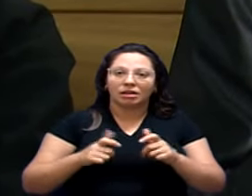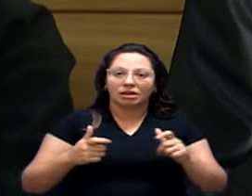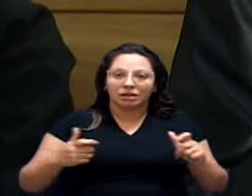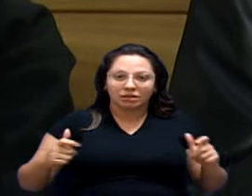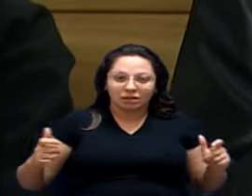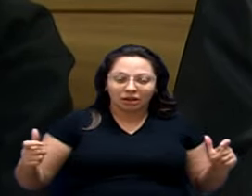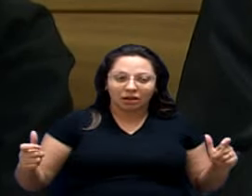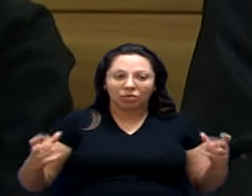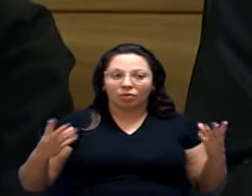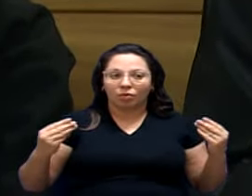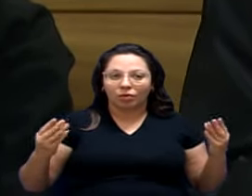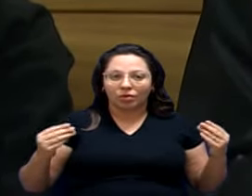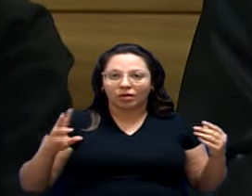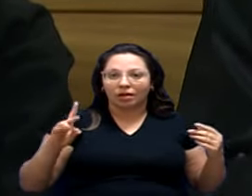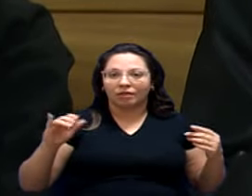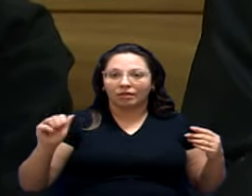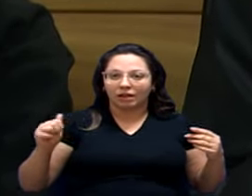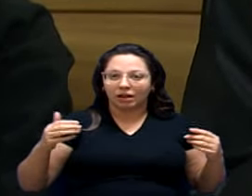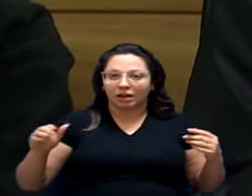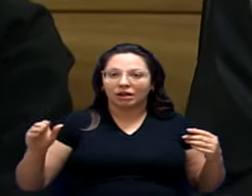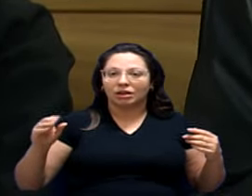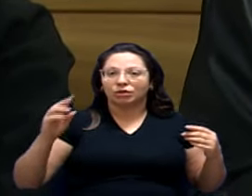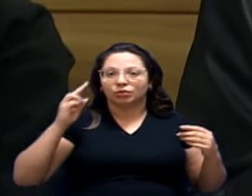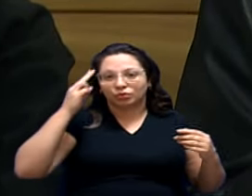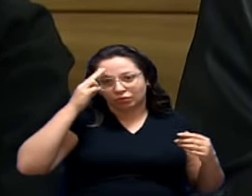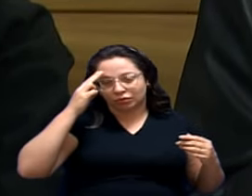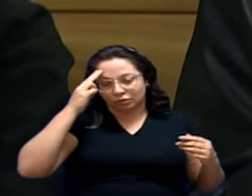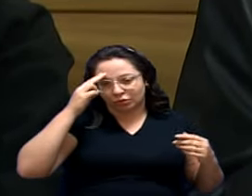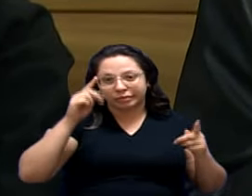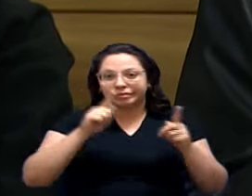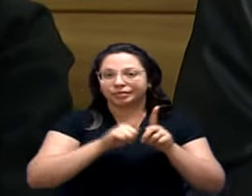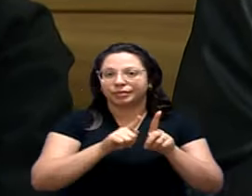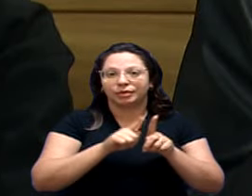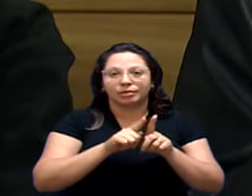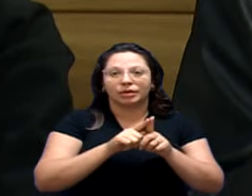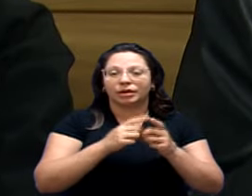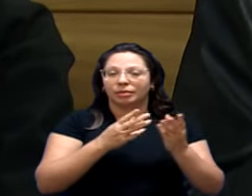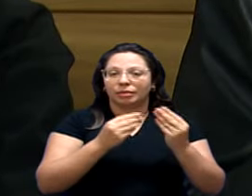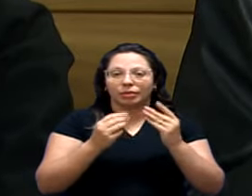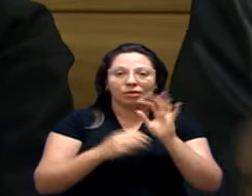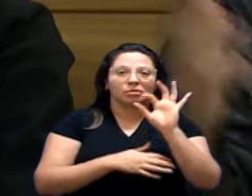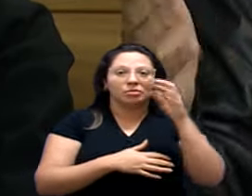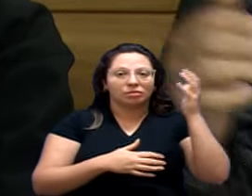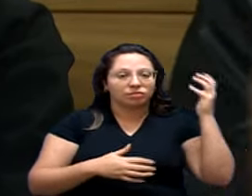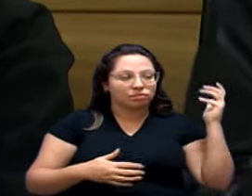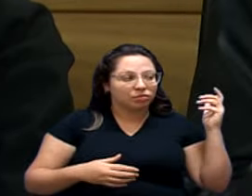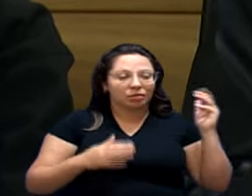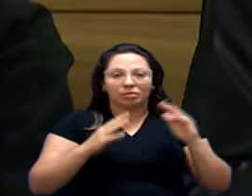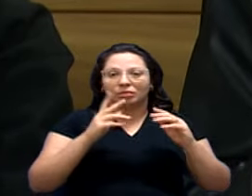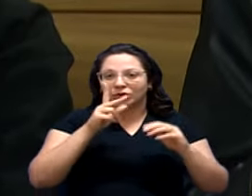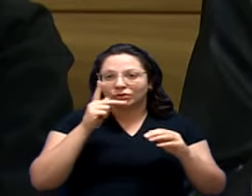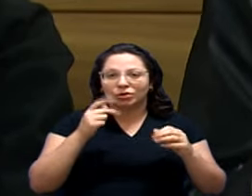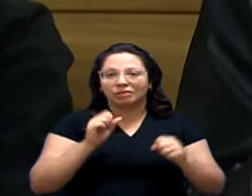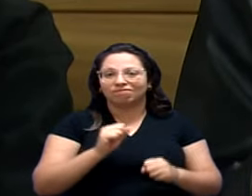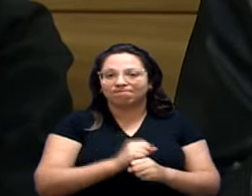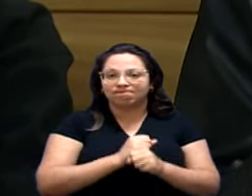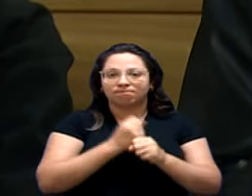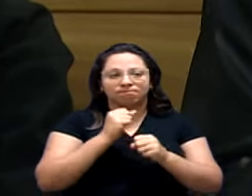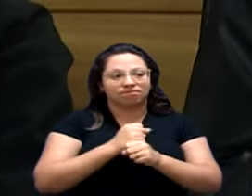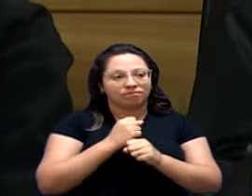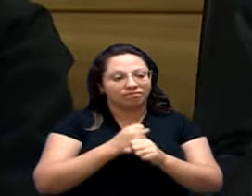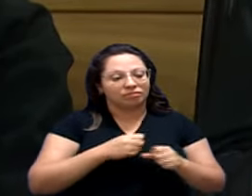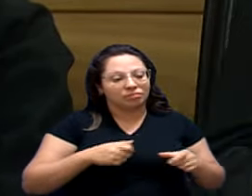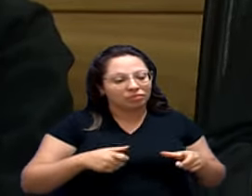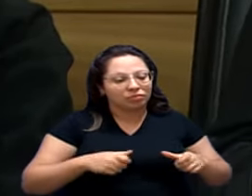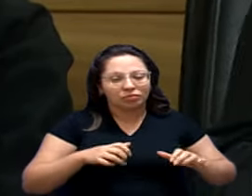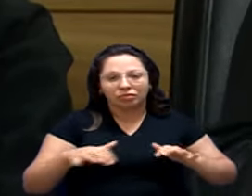lá no na Vila dos sonhos pessoas estão construindo próximo a área ambiental próximo aos Nascente E aí quando chove a sabe o problema que de